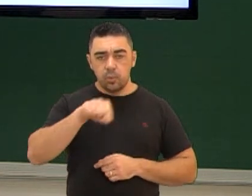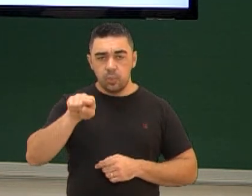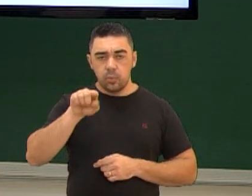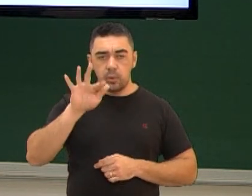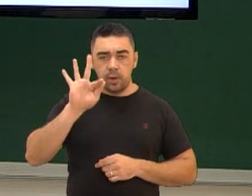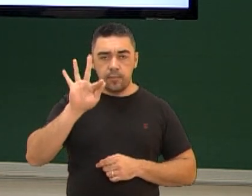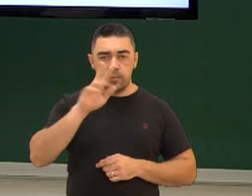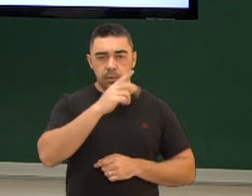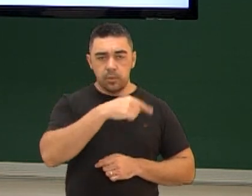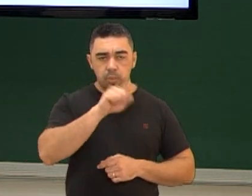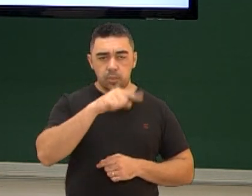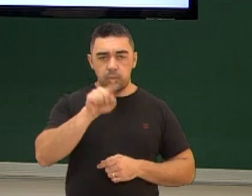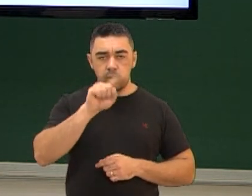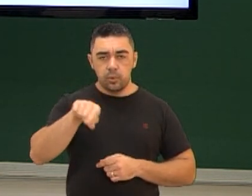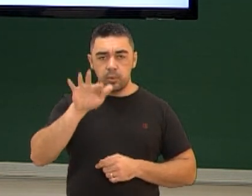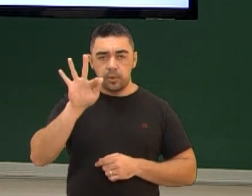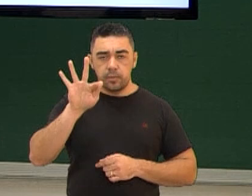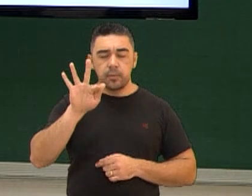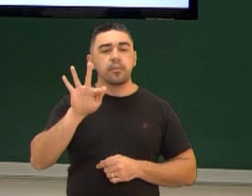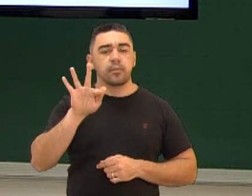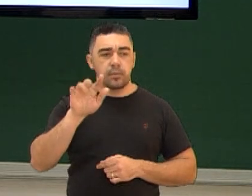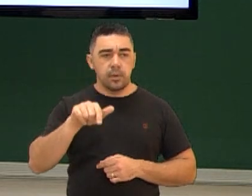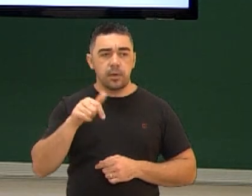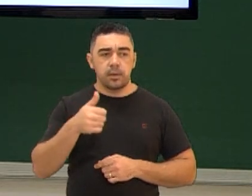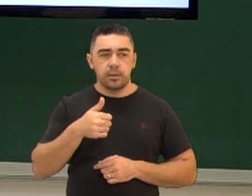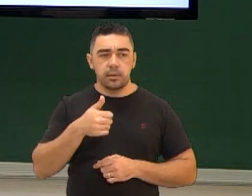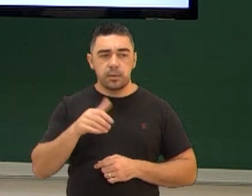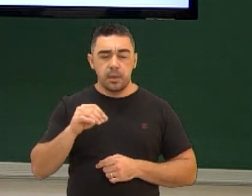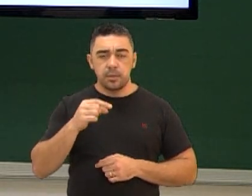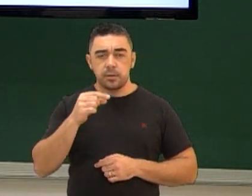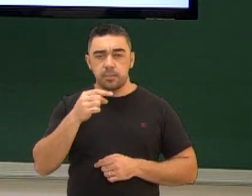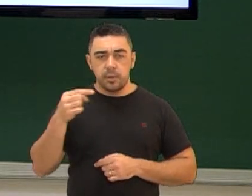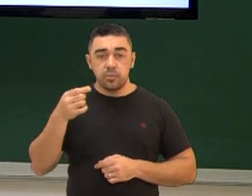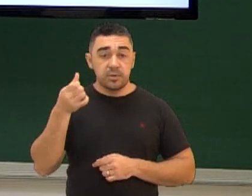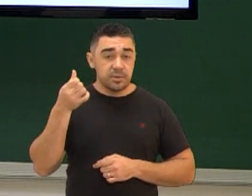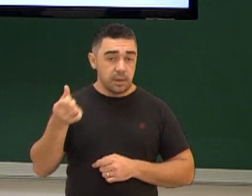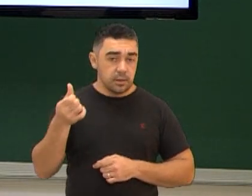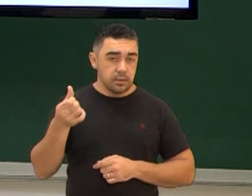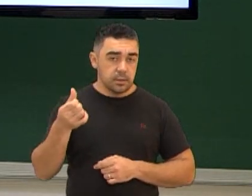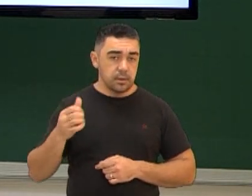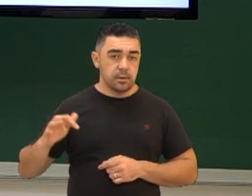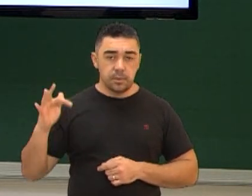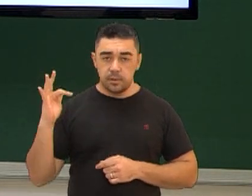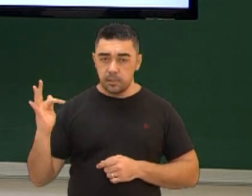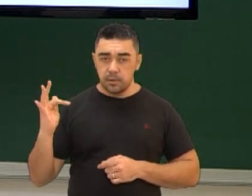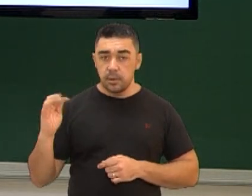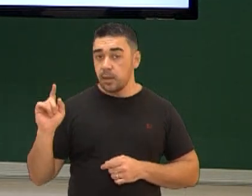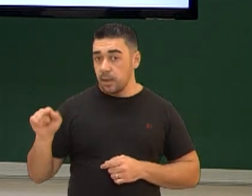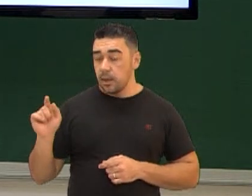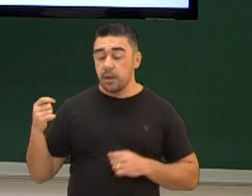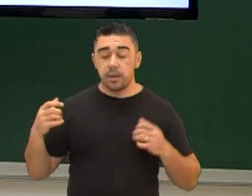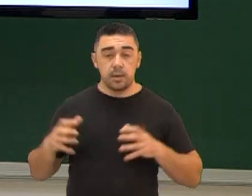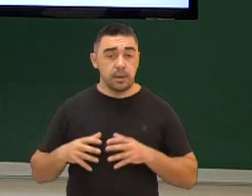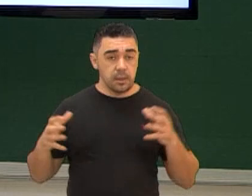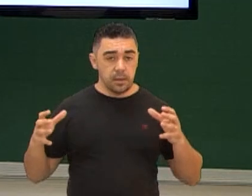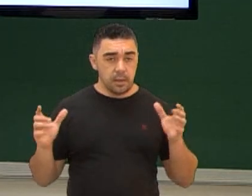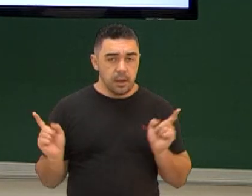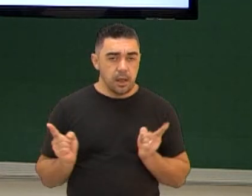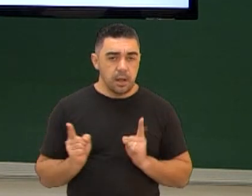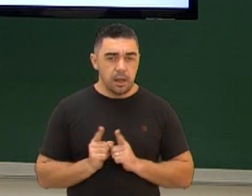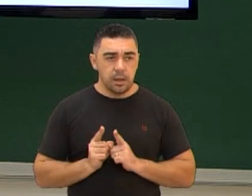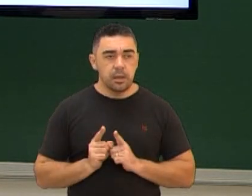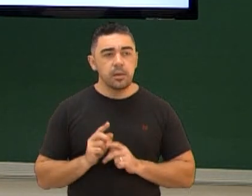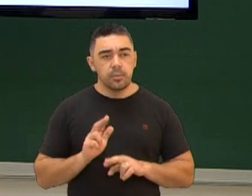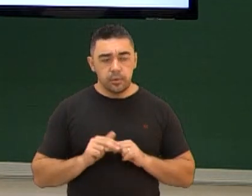usado, é 10 elevado a menos 6 Faraday. Gente, cuidado, o Faraday é uma unidade muito grande, por isso que a gente